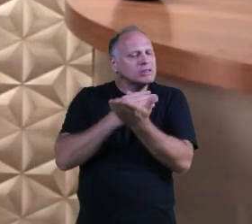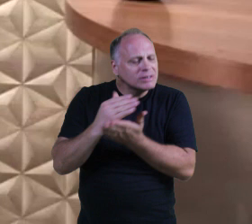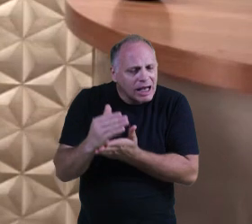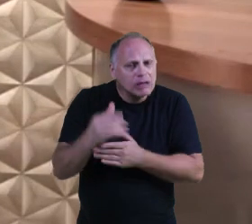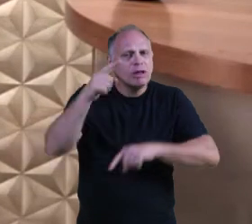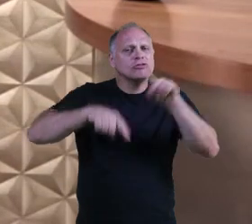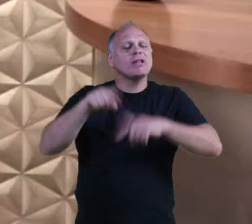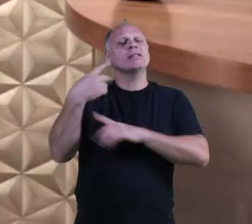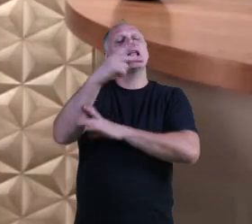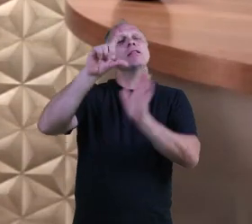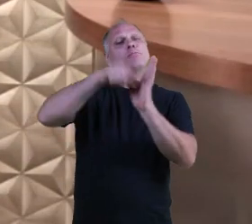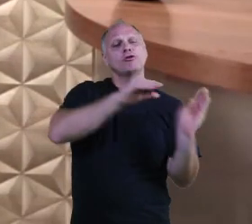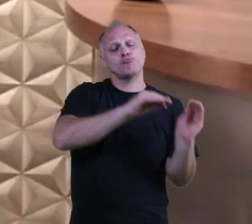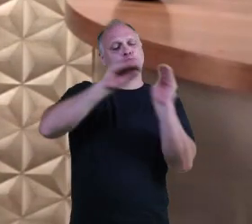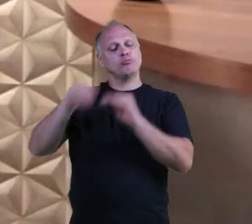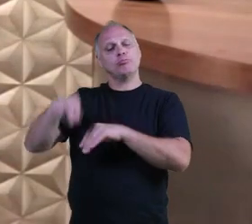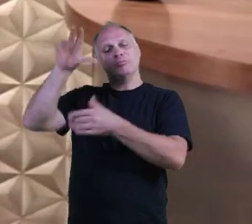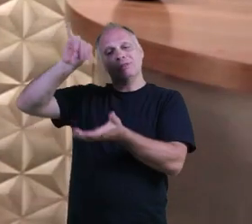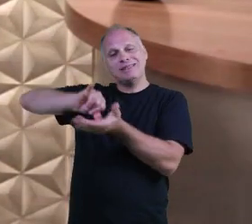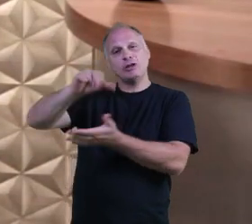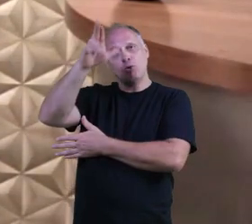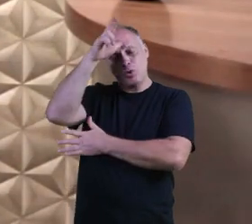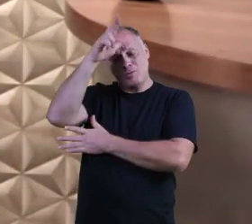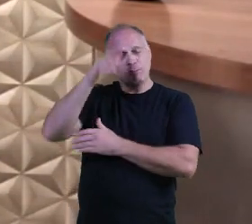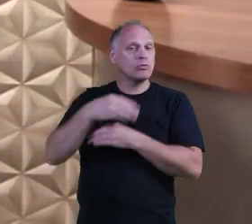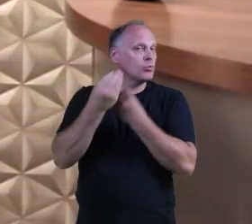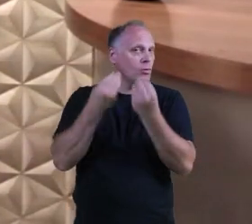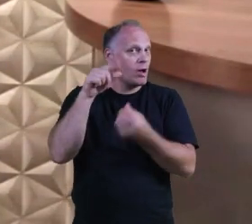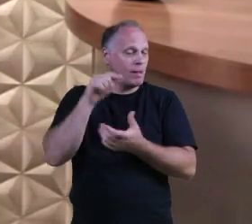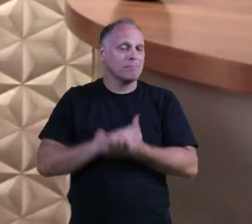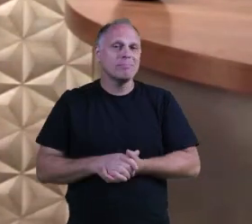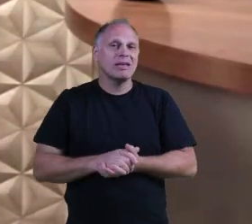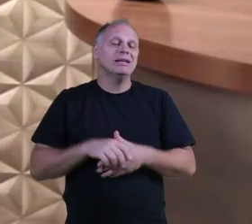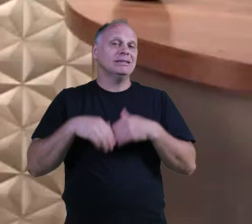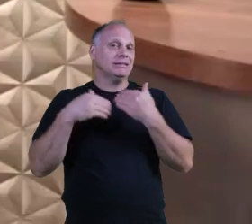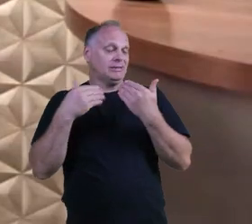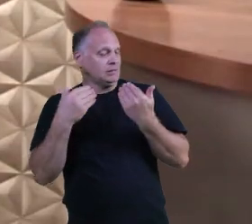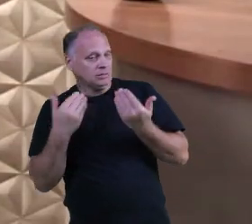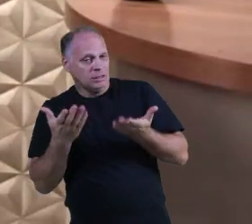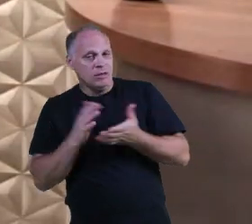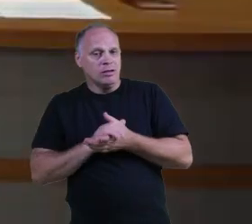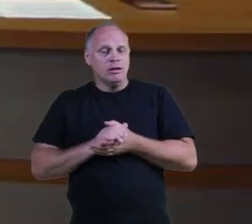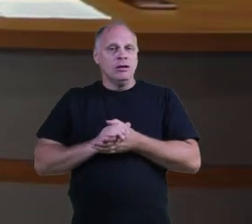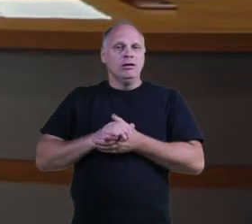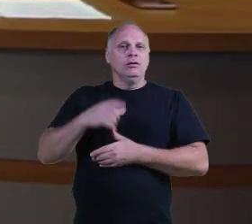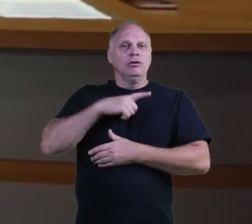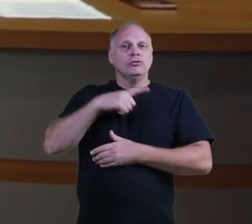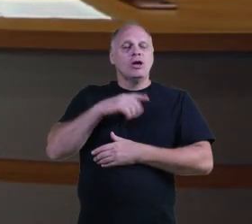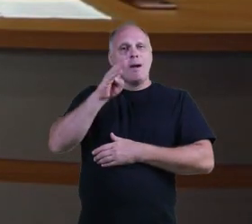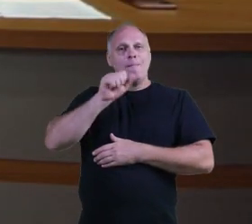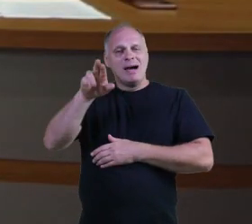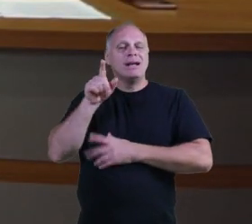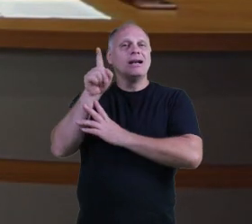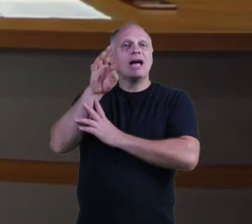Tom foi um braço do meu bar, né? Porque eu sempre falo que o bar não é meu, o bar é do público. E o bar começou lá na frente